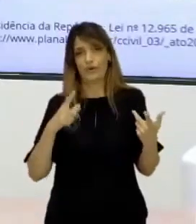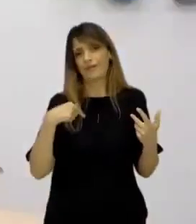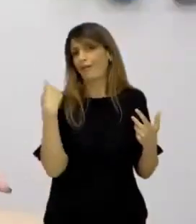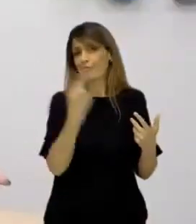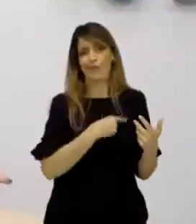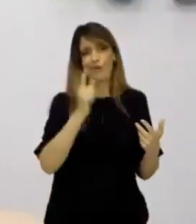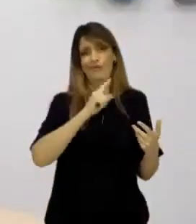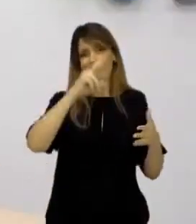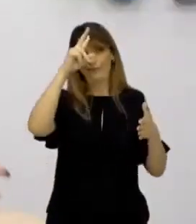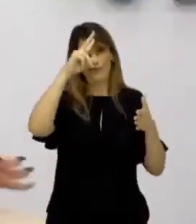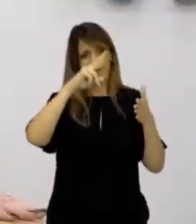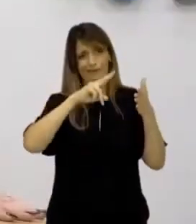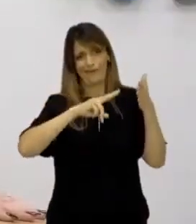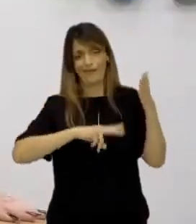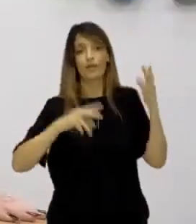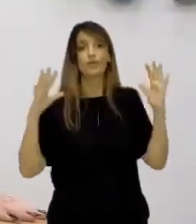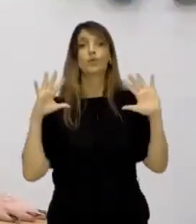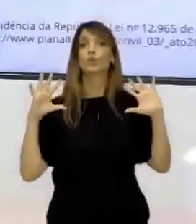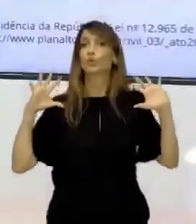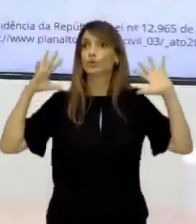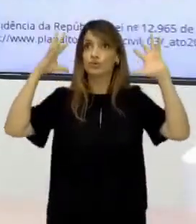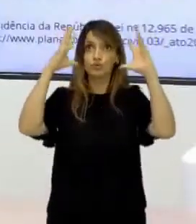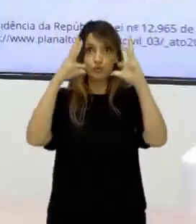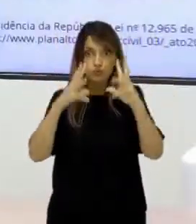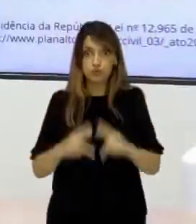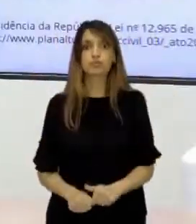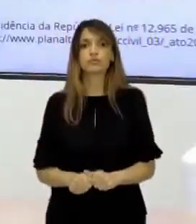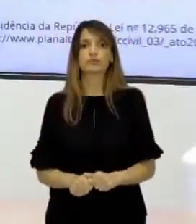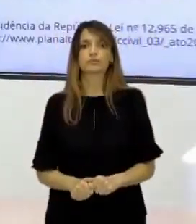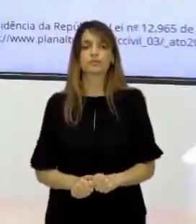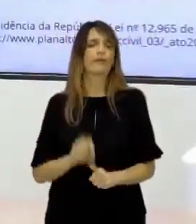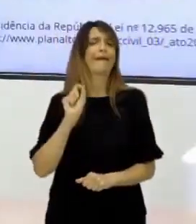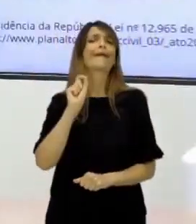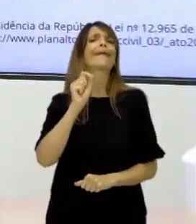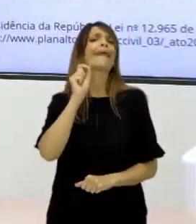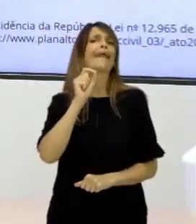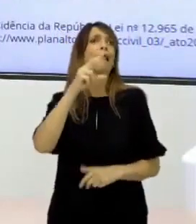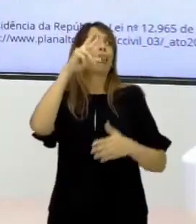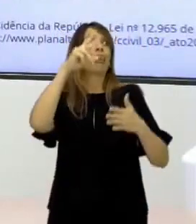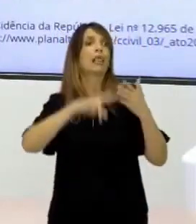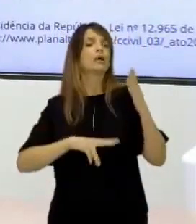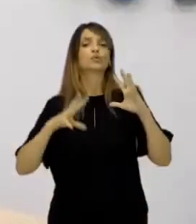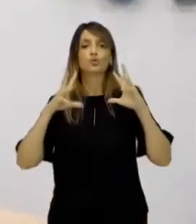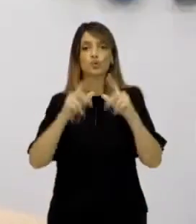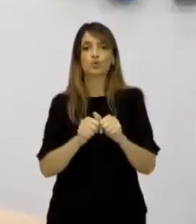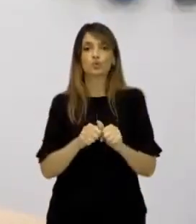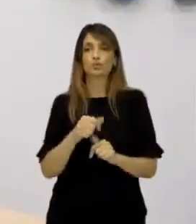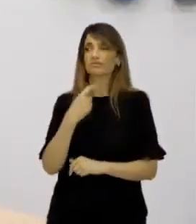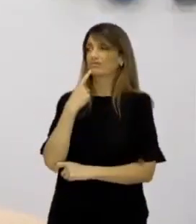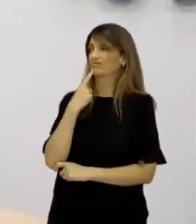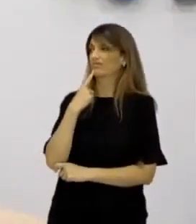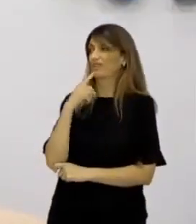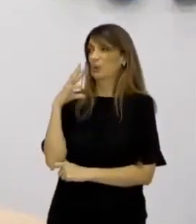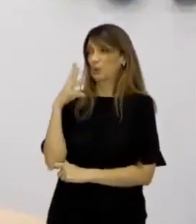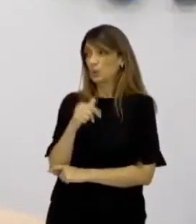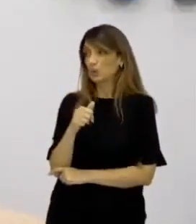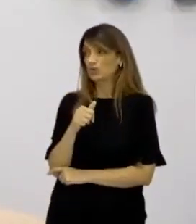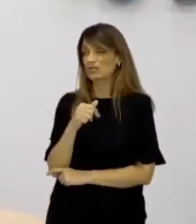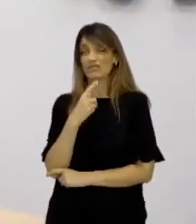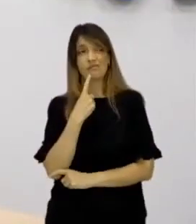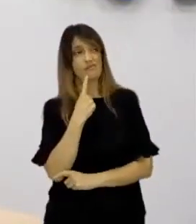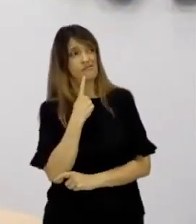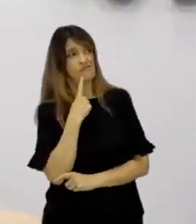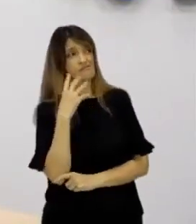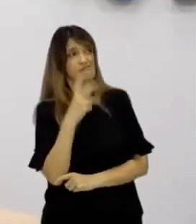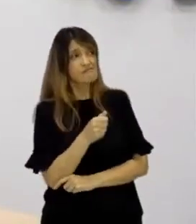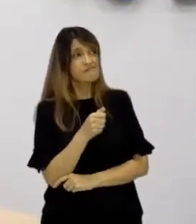Eu concordo. Quem já leu? Então, né? Eu leio todos, assim. Não perde uma vírgula. Juliana não perde uma